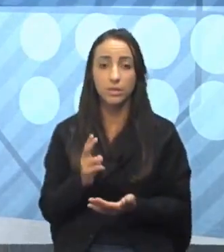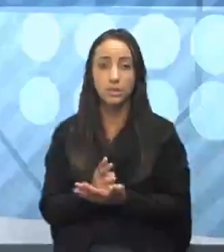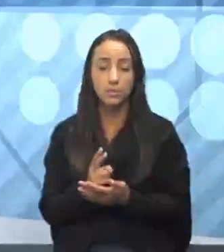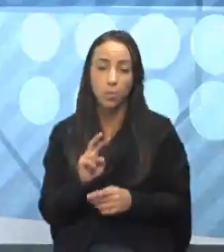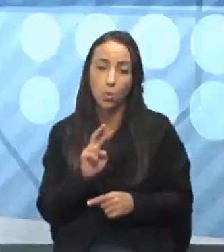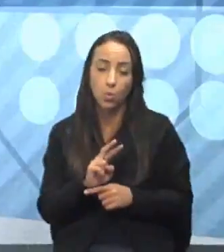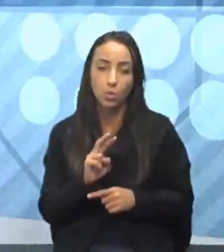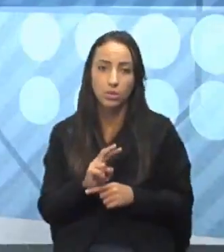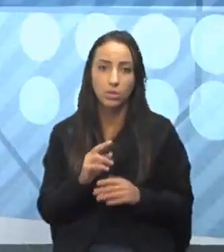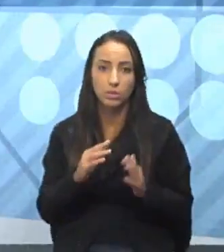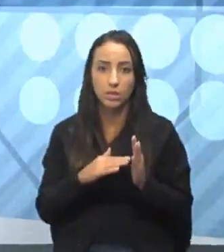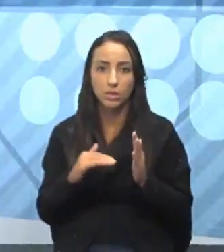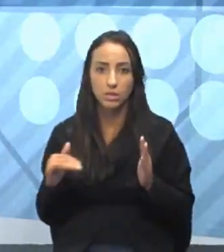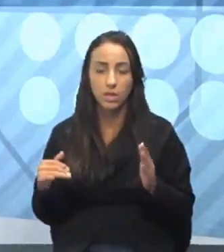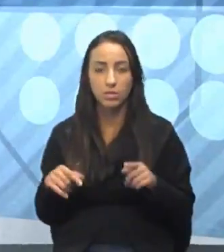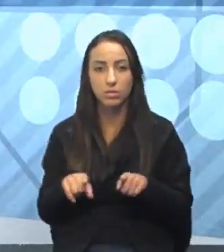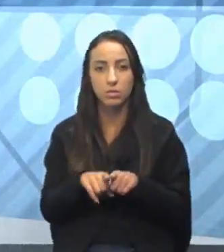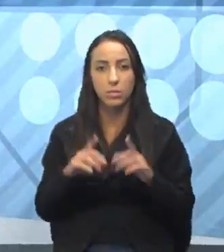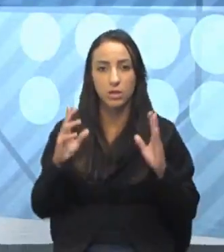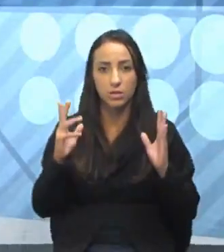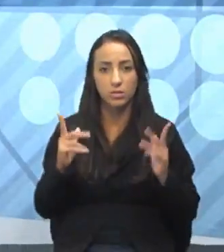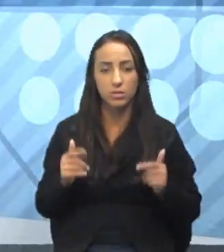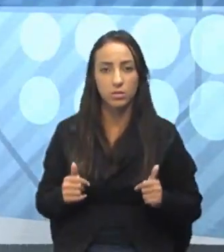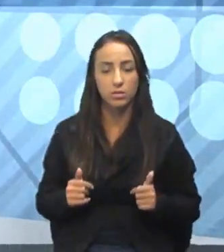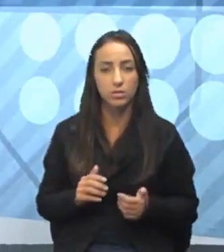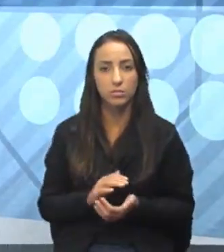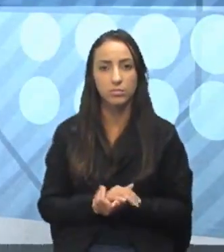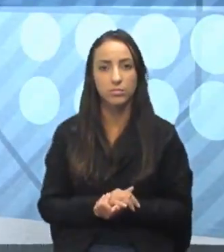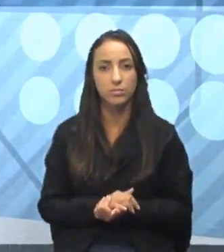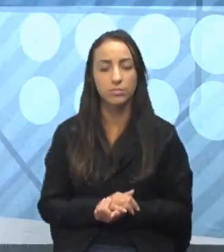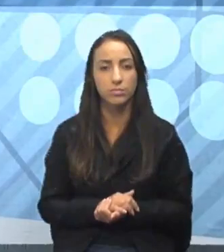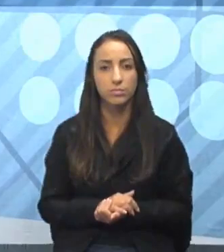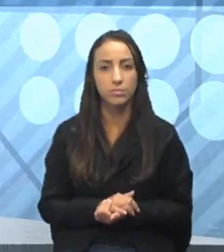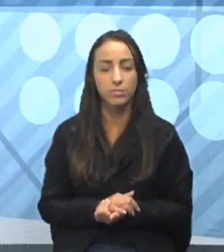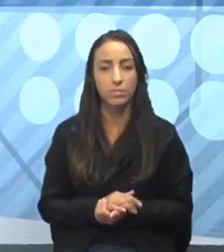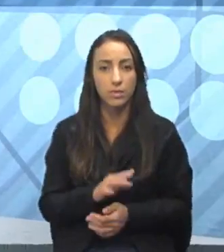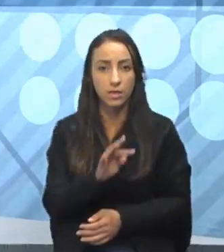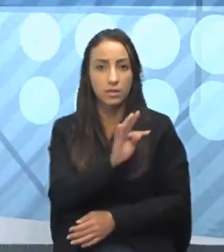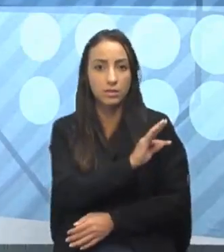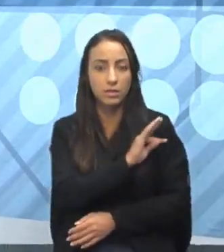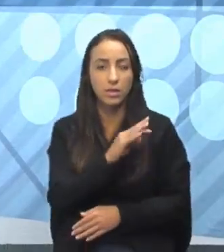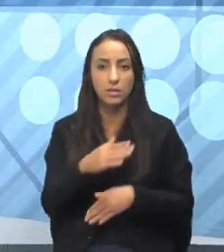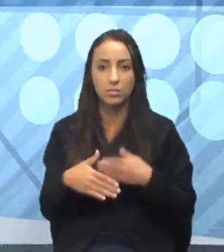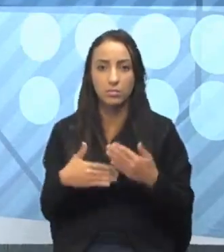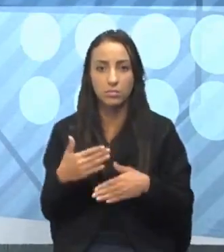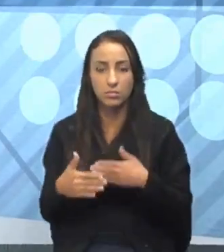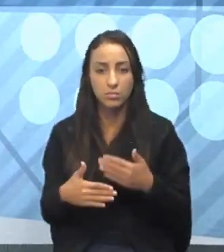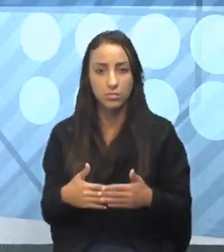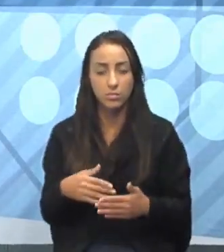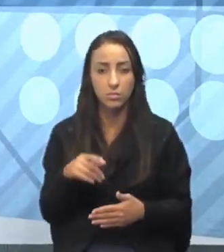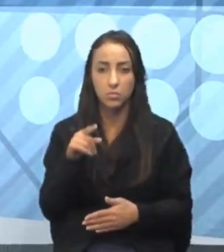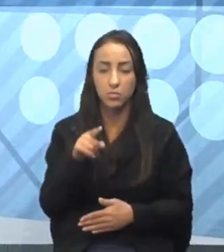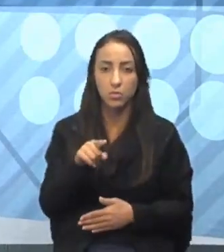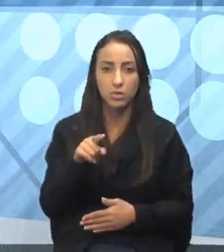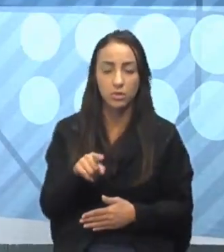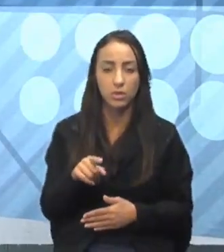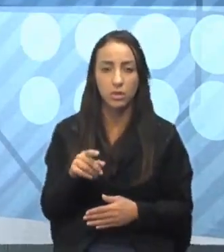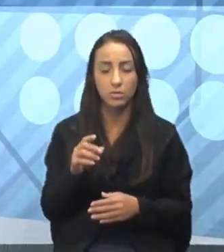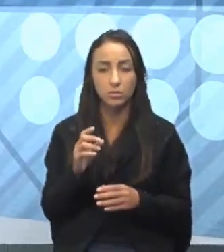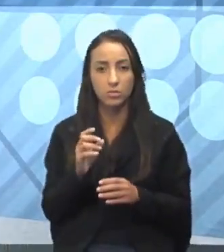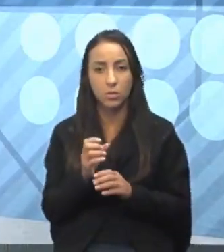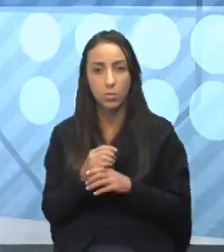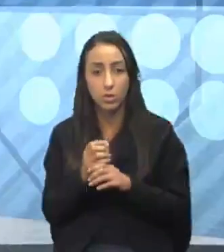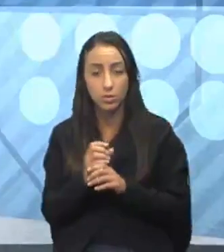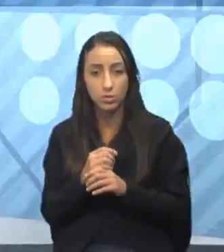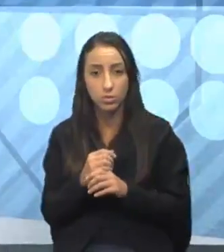questão estética e de higienização do paciente. As técnicas desenvolvidas por você no laboratório